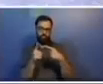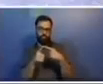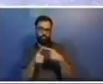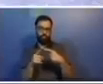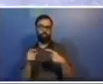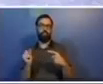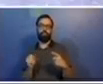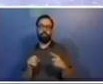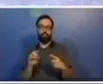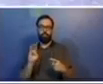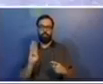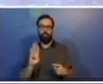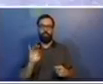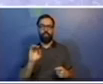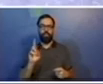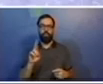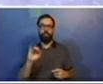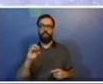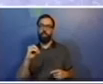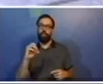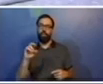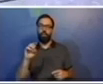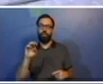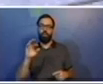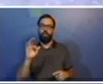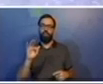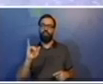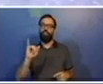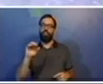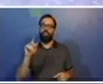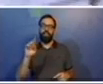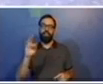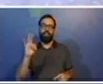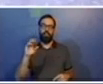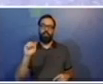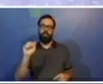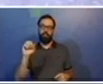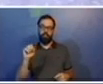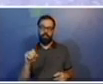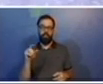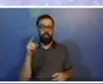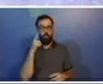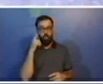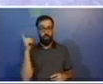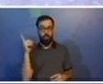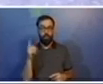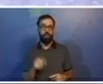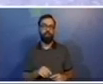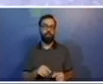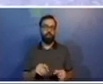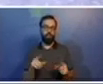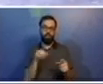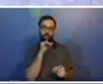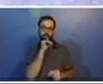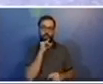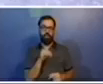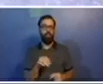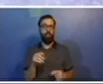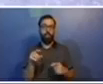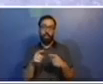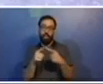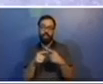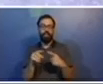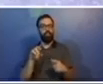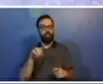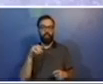anteriormente, evoluíram a partir das algas verdes. Temos aqui 2 exemplos, os musgos e as hepáticas. Há também o